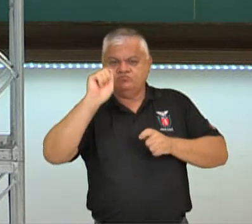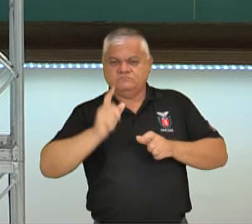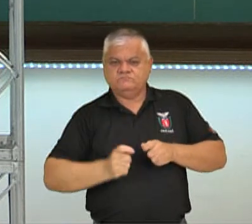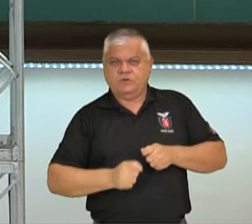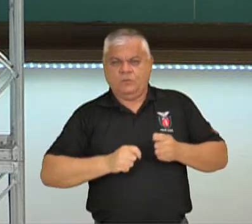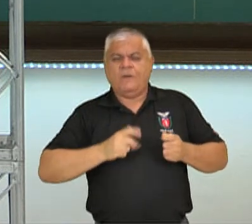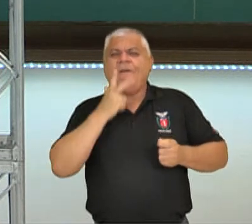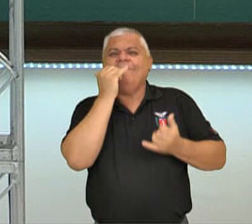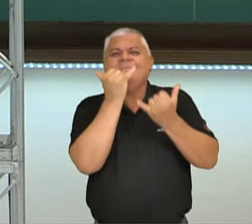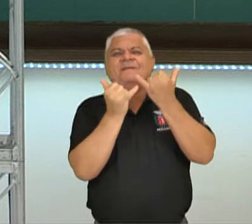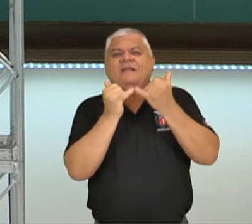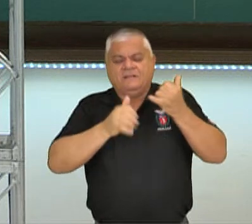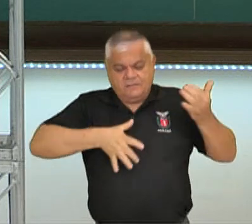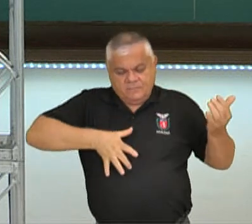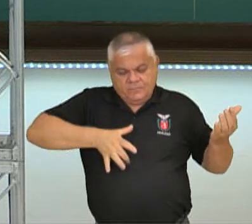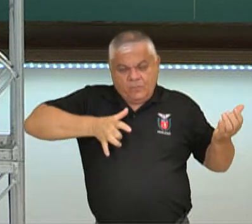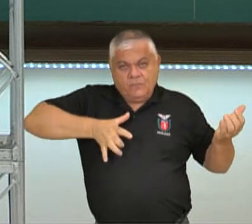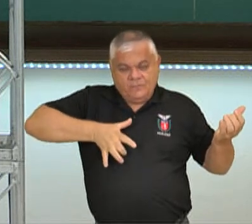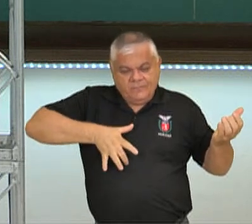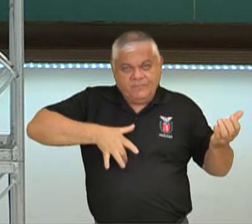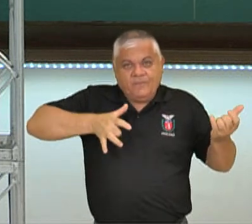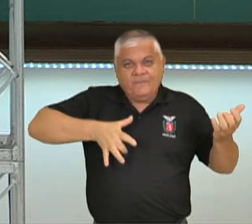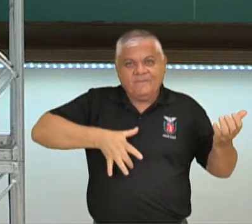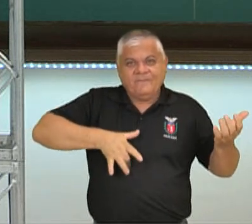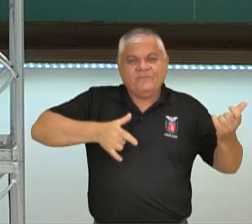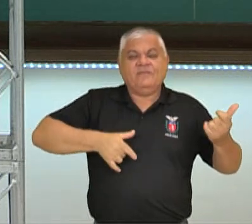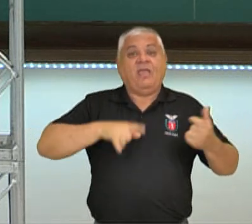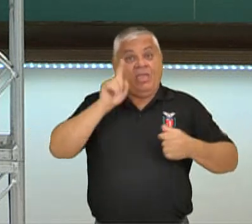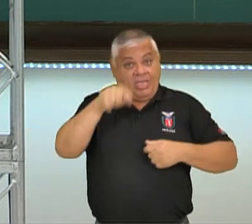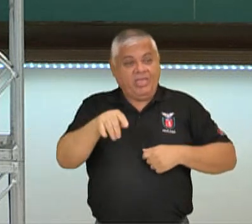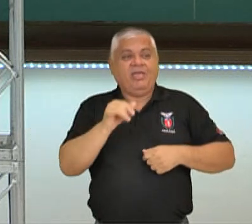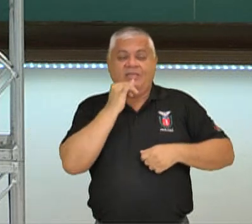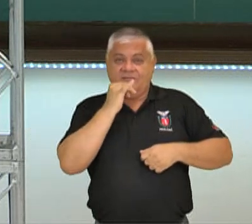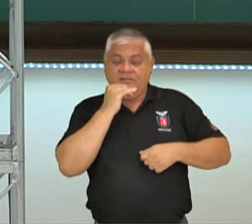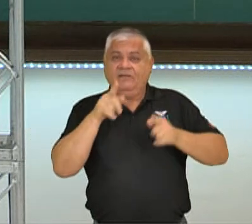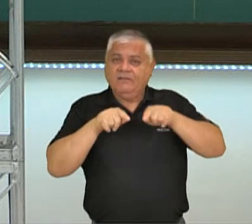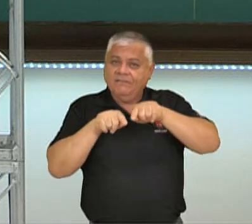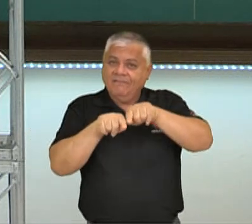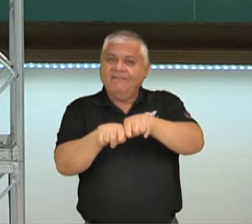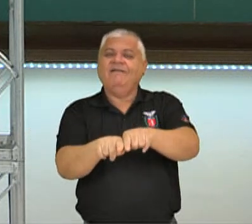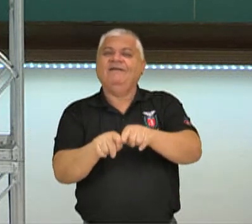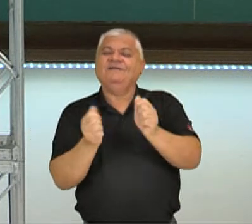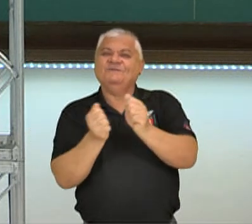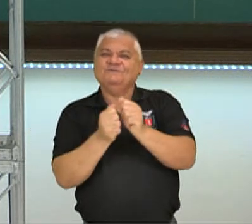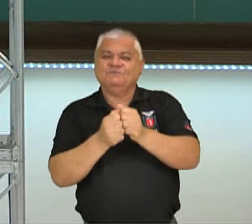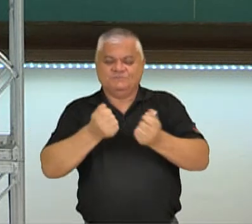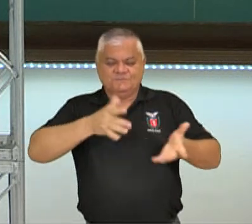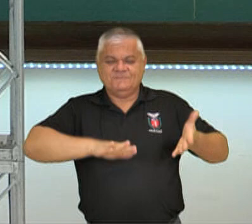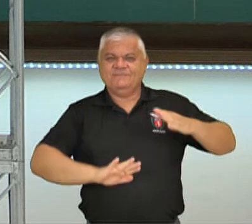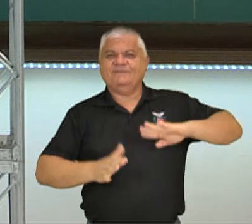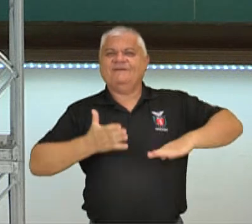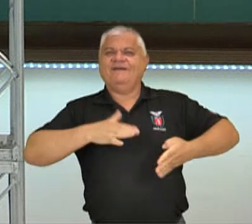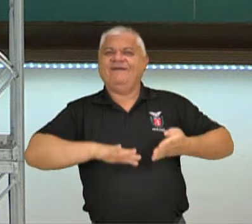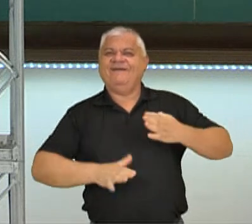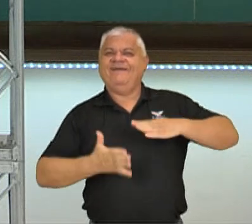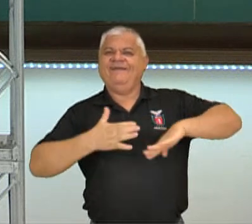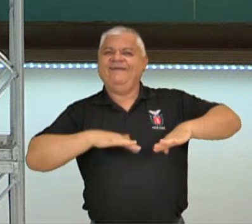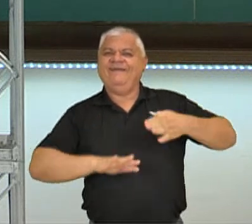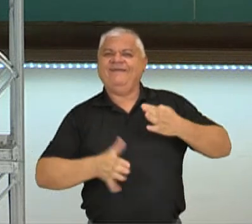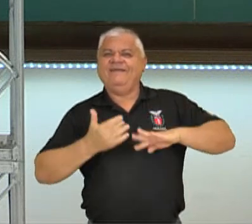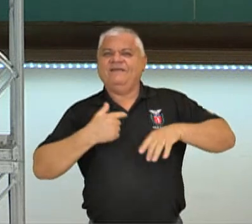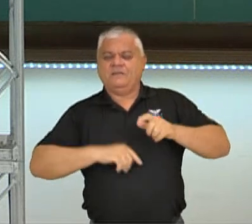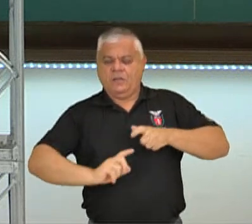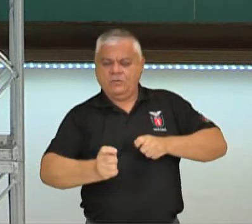contrabaixo. Então, esse berimbau gunga será acompanhado pelo atabaque, né? Então,